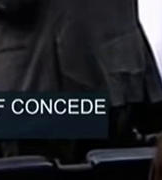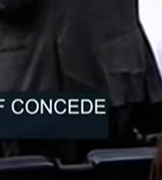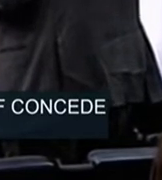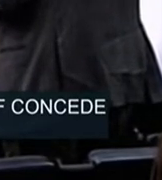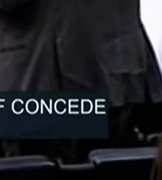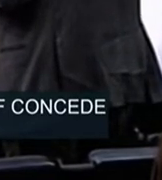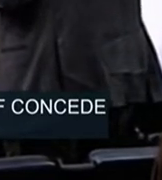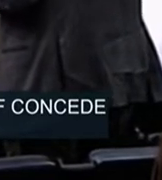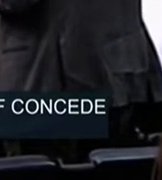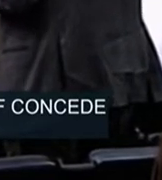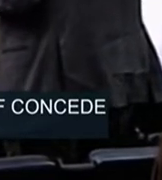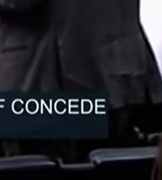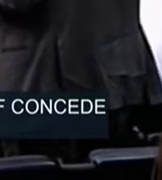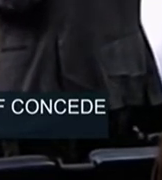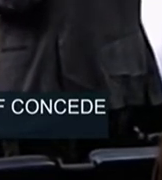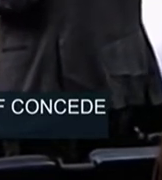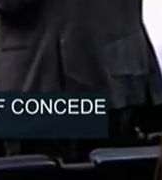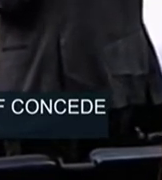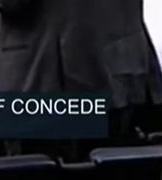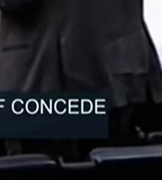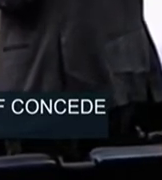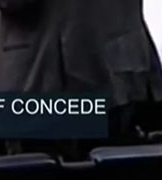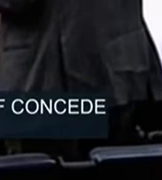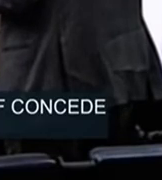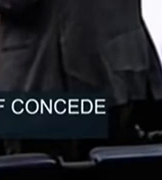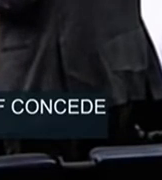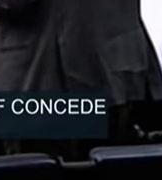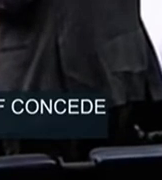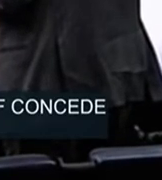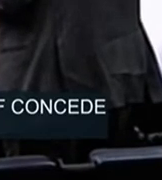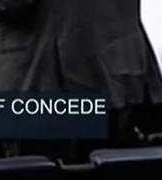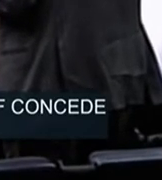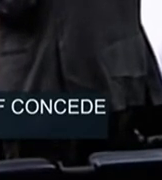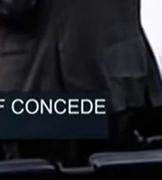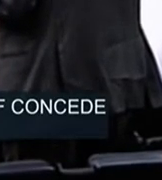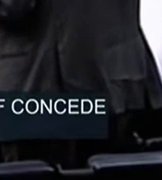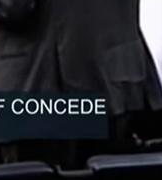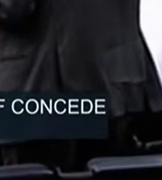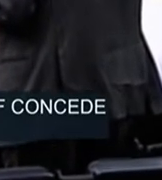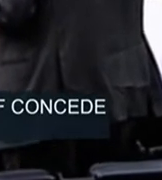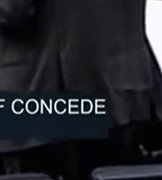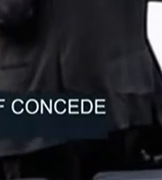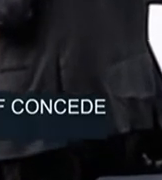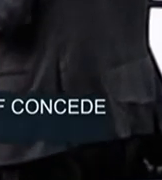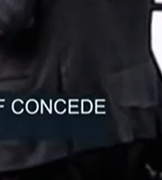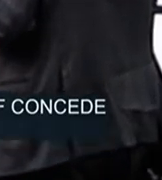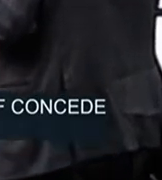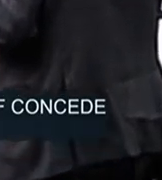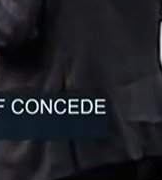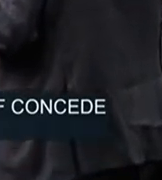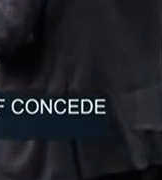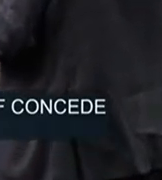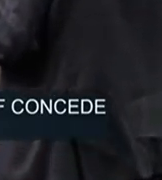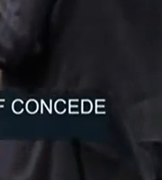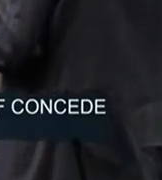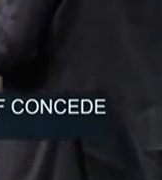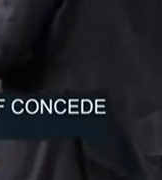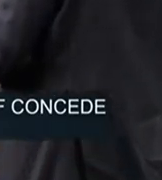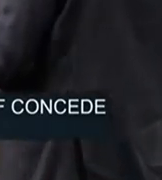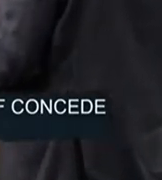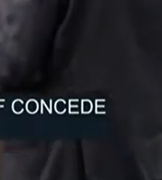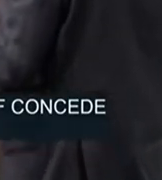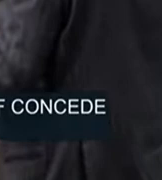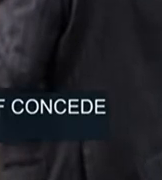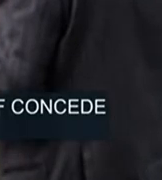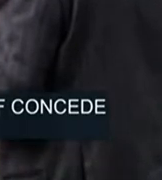queria saber o que falta, na sua visão, para que essas críticas passem do estado de lamúria em que se encontram há 2 anos, pelo